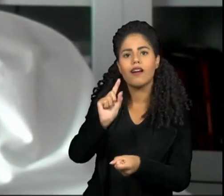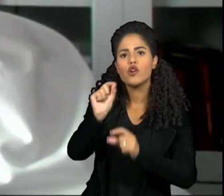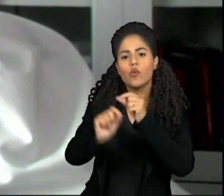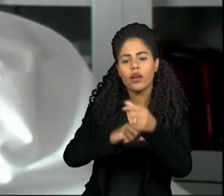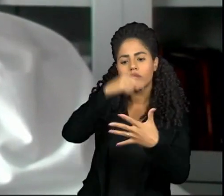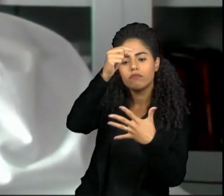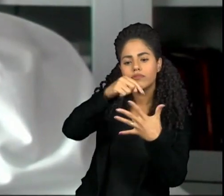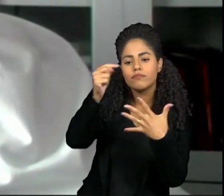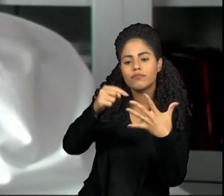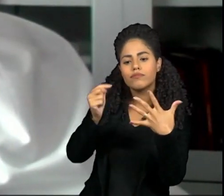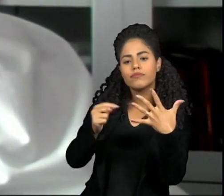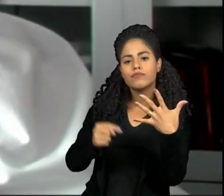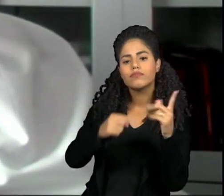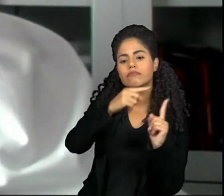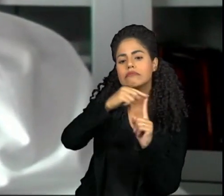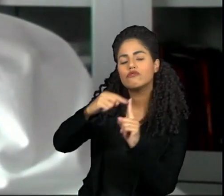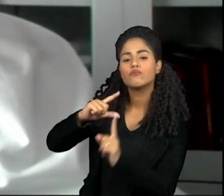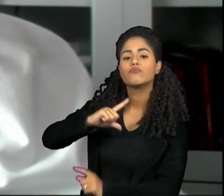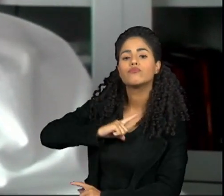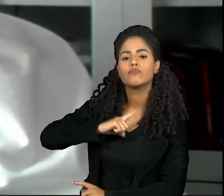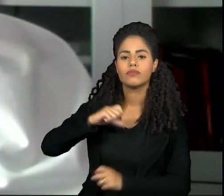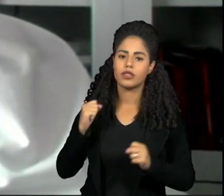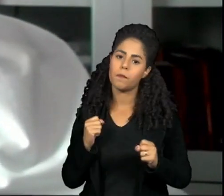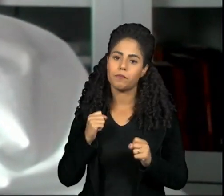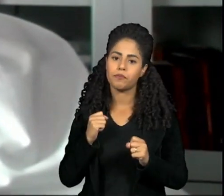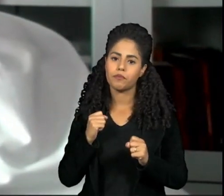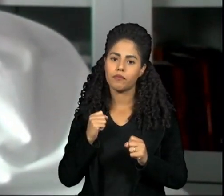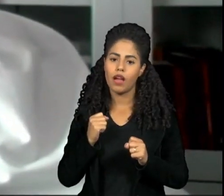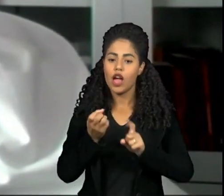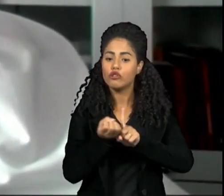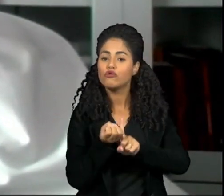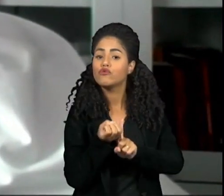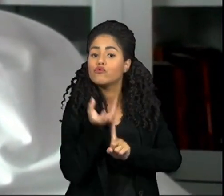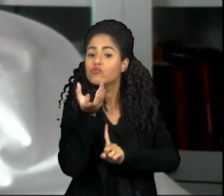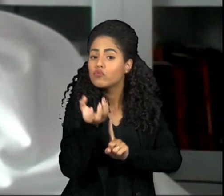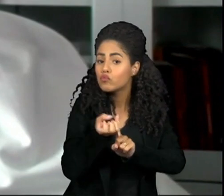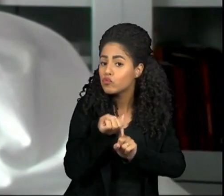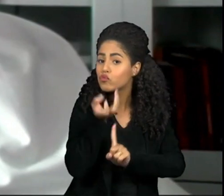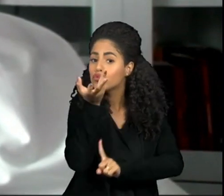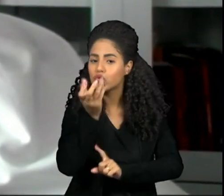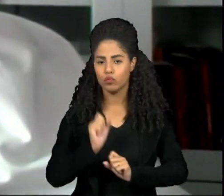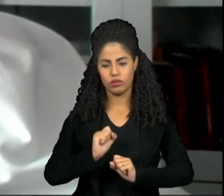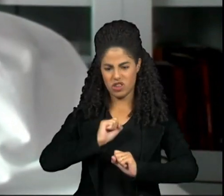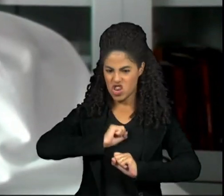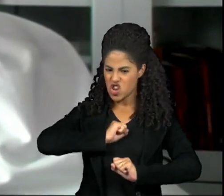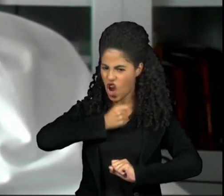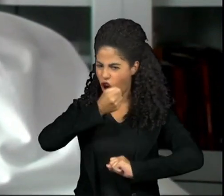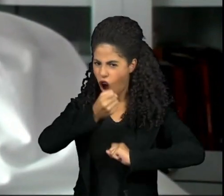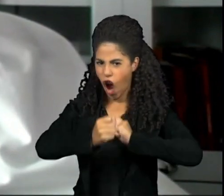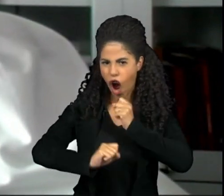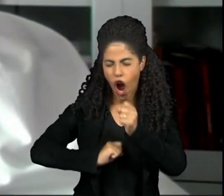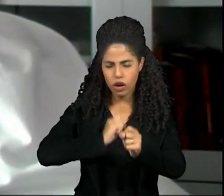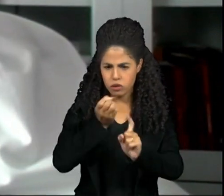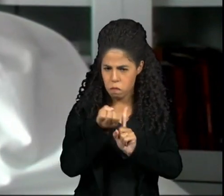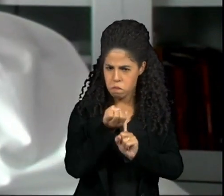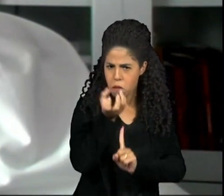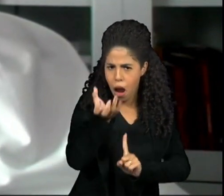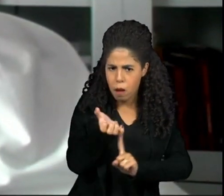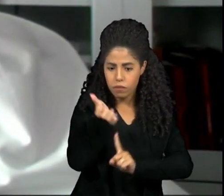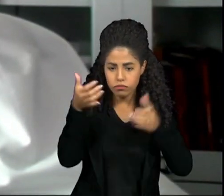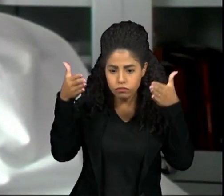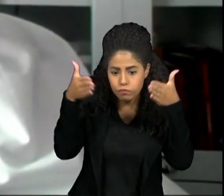pode se dar através de discursos de ódio, que foi especificamente